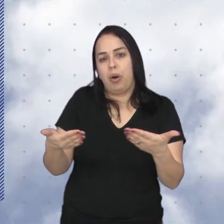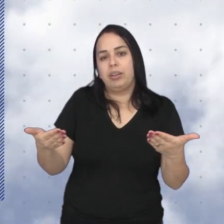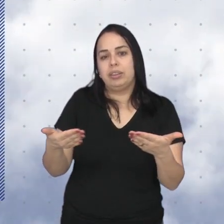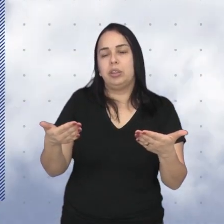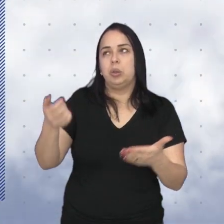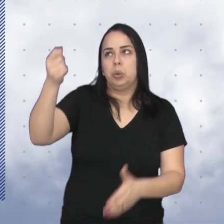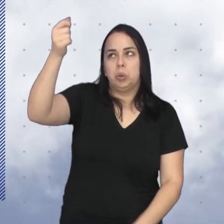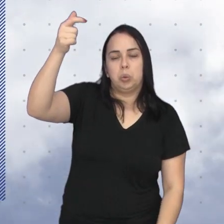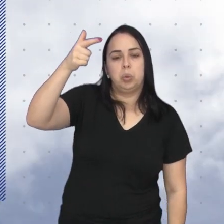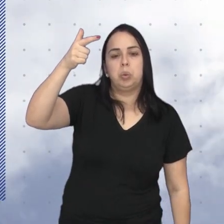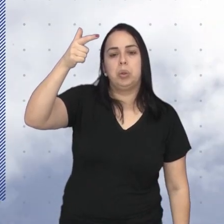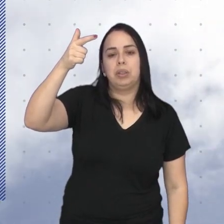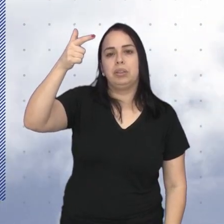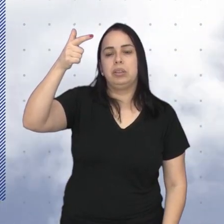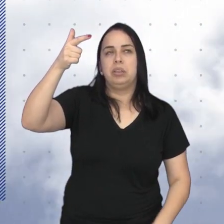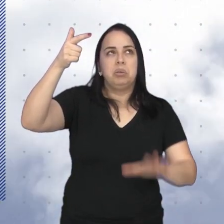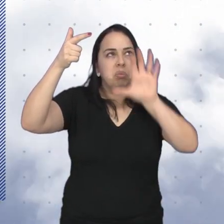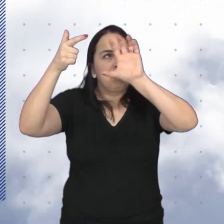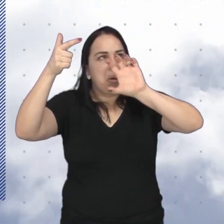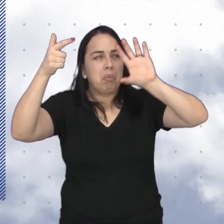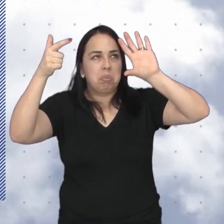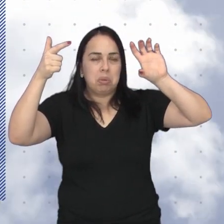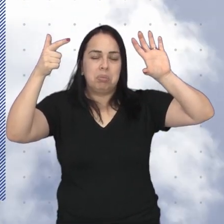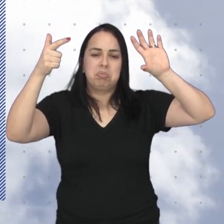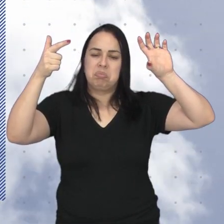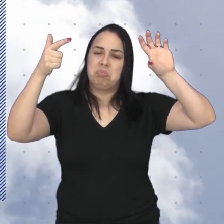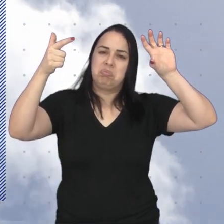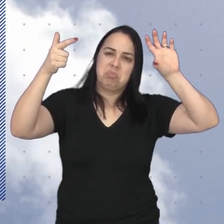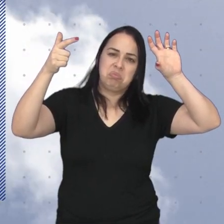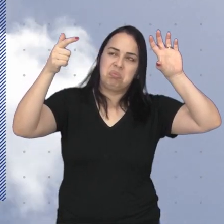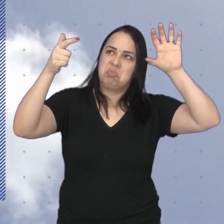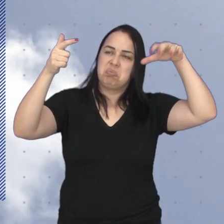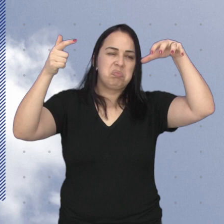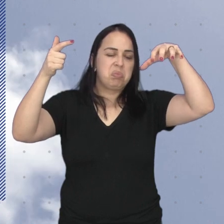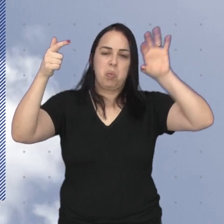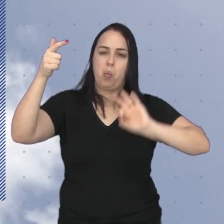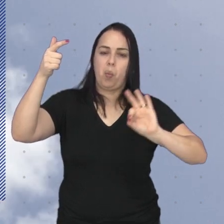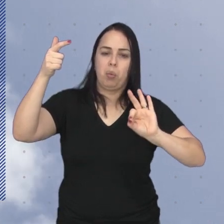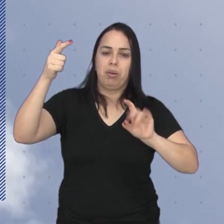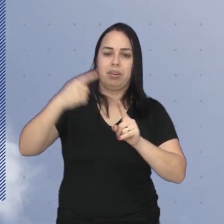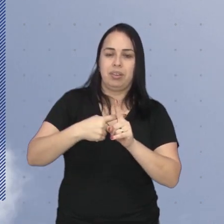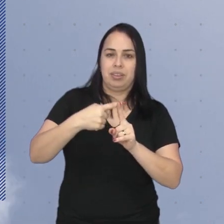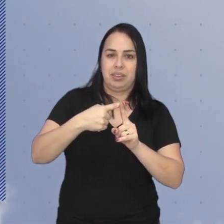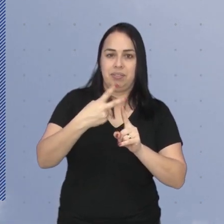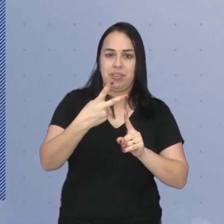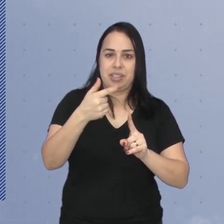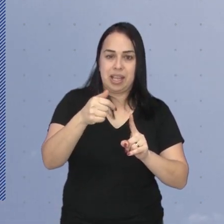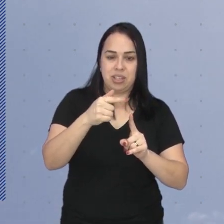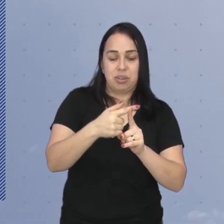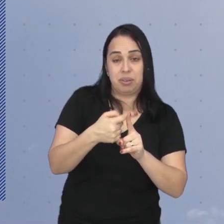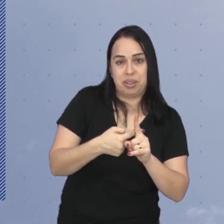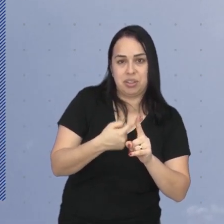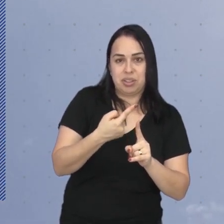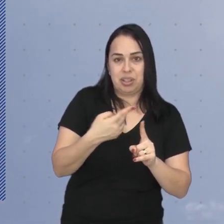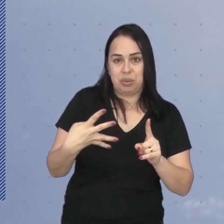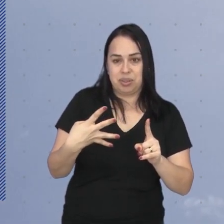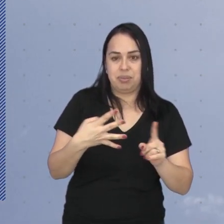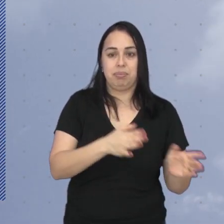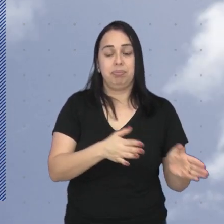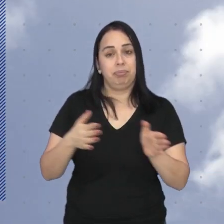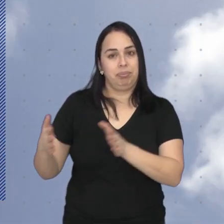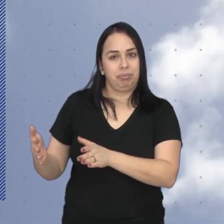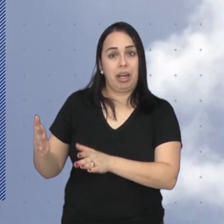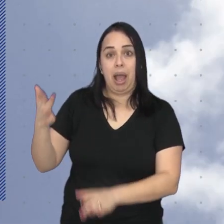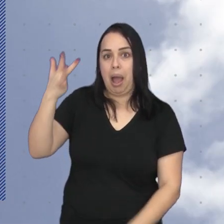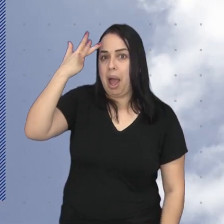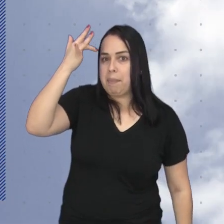A tarde de hoje promete ser ensolarada, com algumas nuvens e pouca possibilidade de chuva. A máxima é de 27 graus e